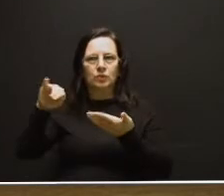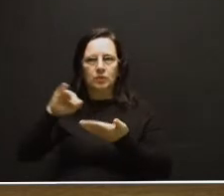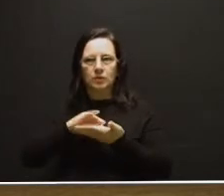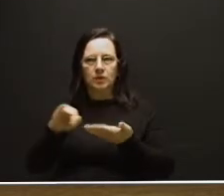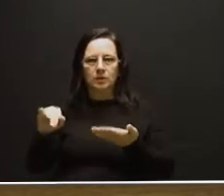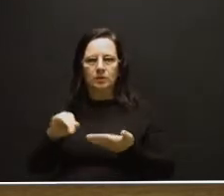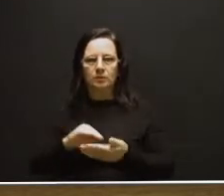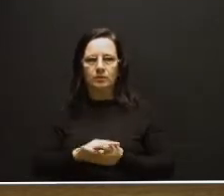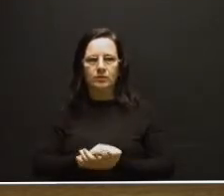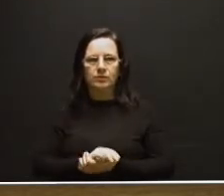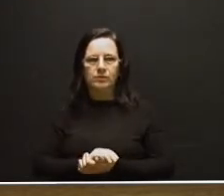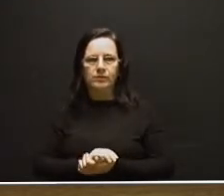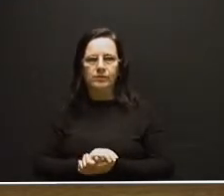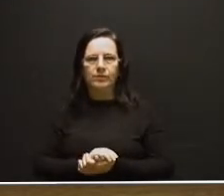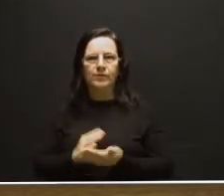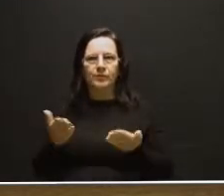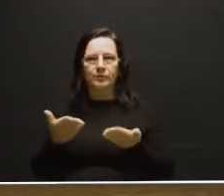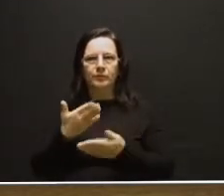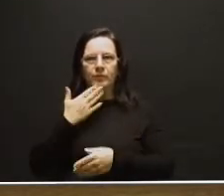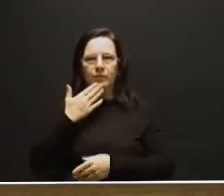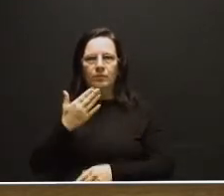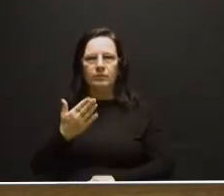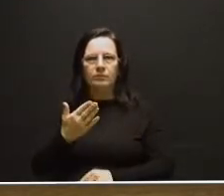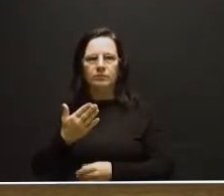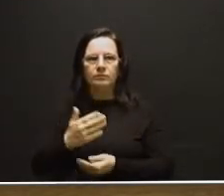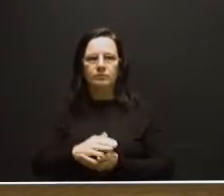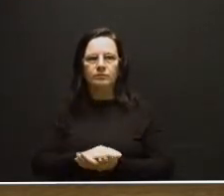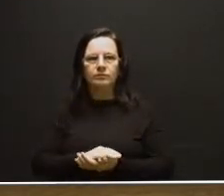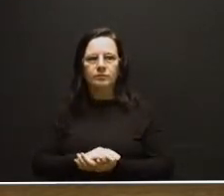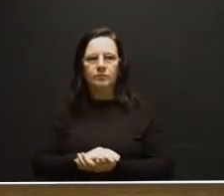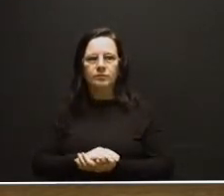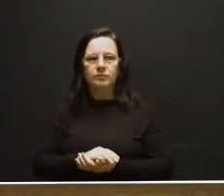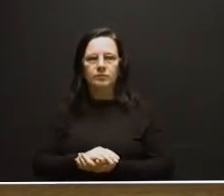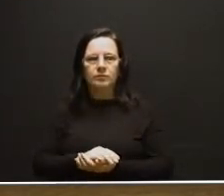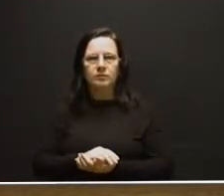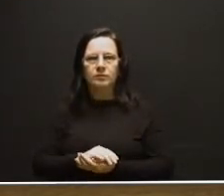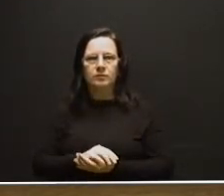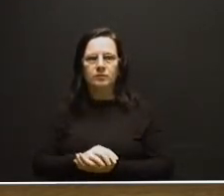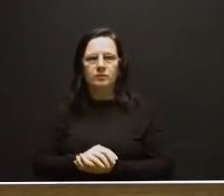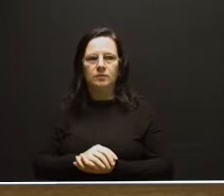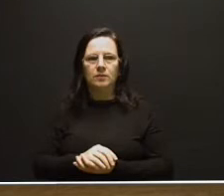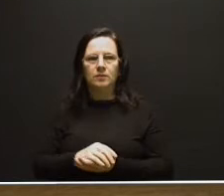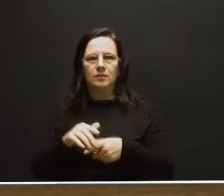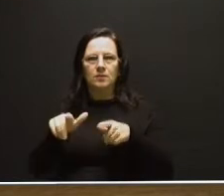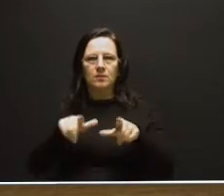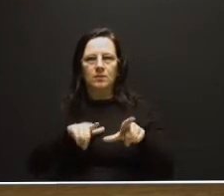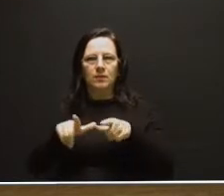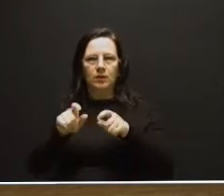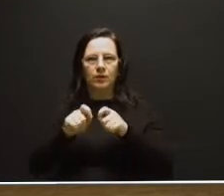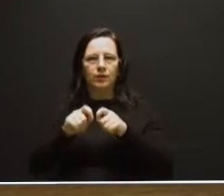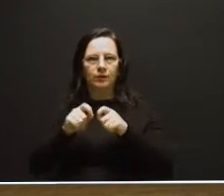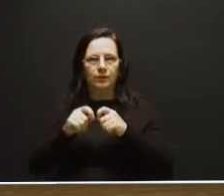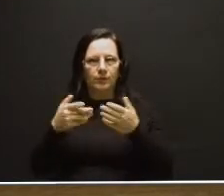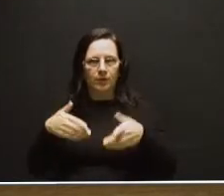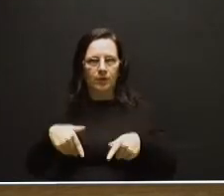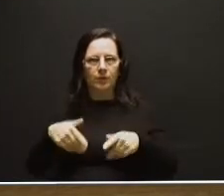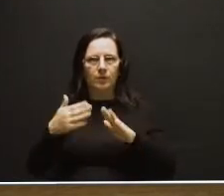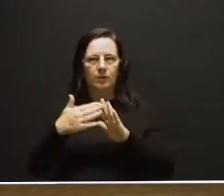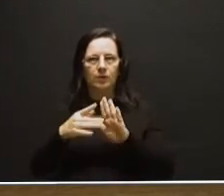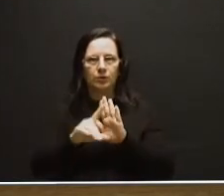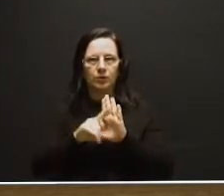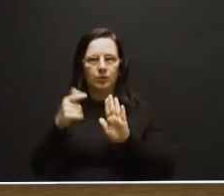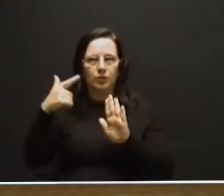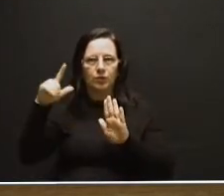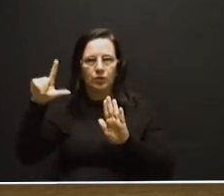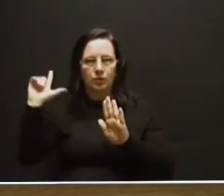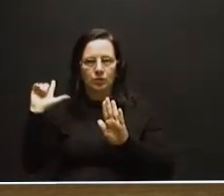para dizer que hoje eu pedi após me sensibilizaram e muito com o trabalho realizado nessa casa no dia de ontem